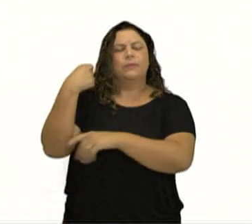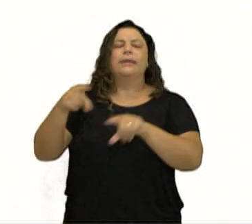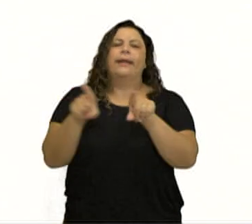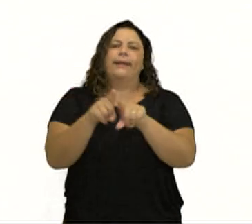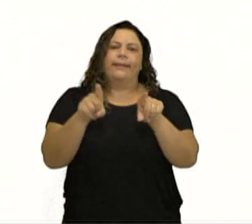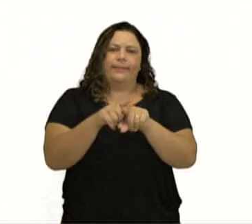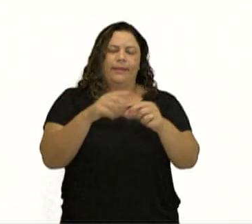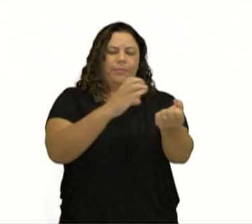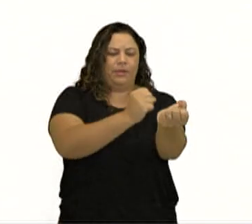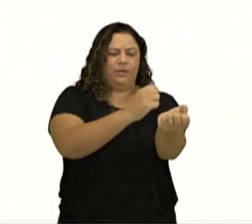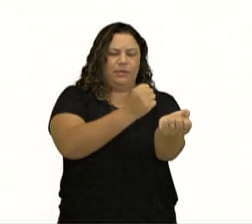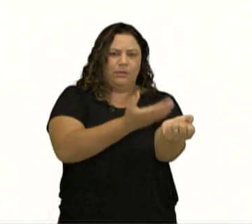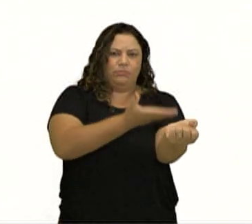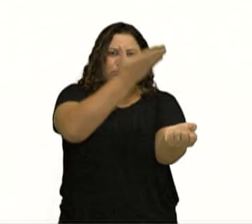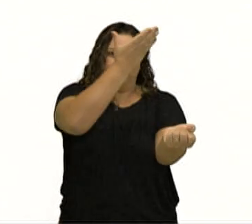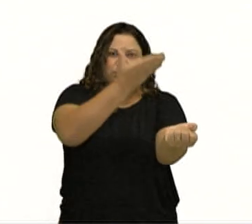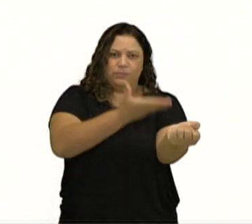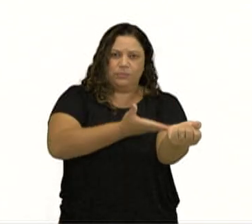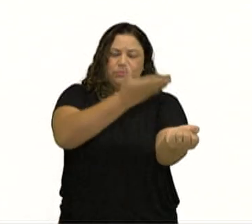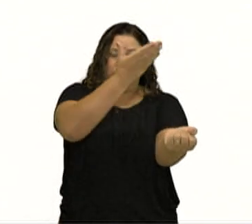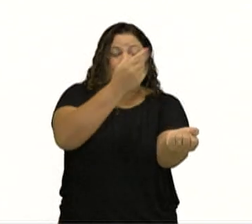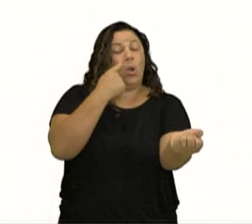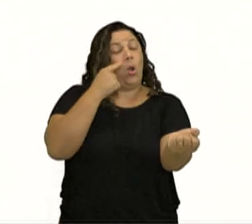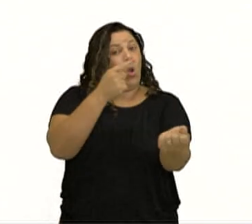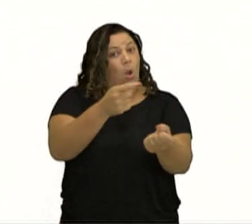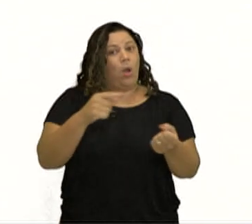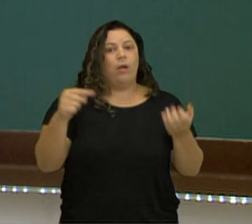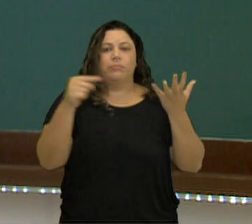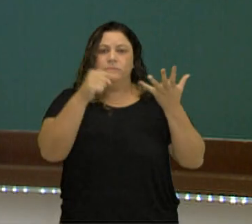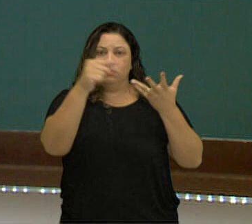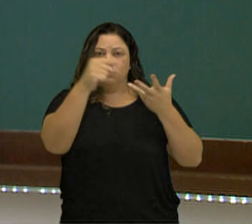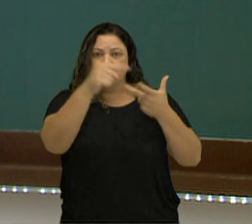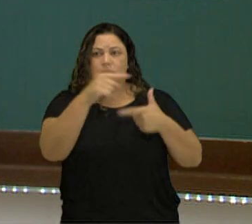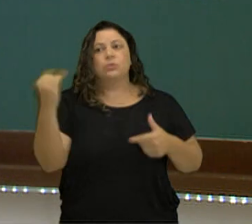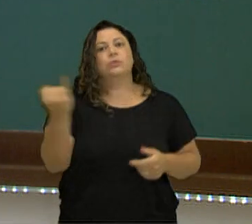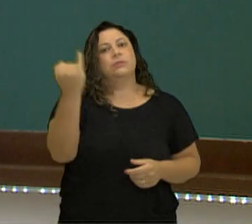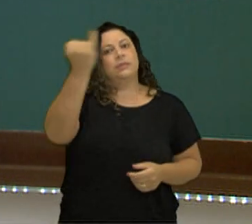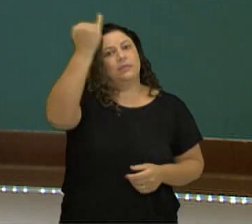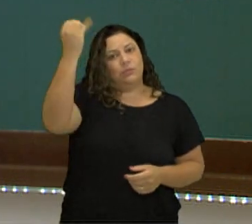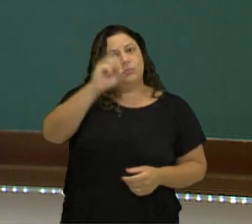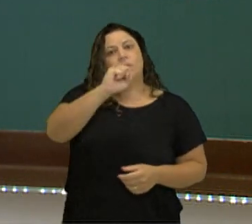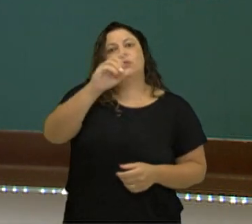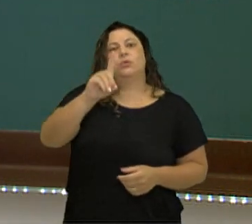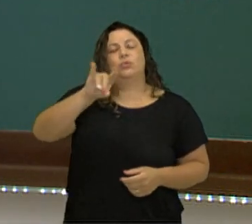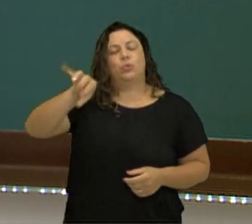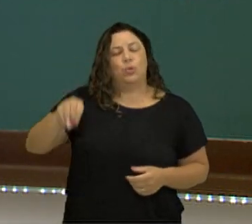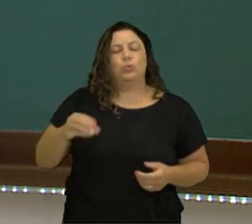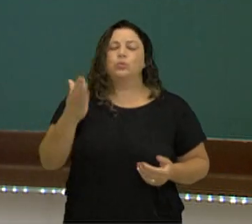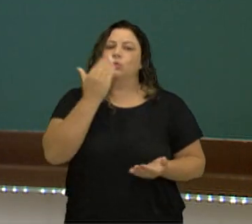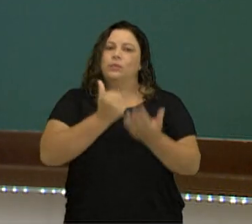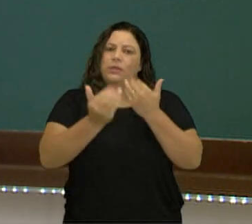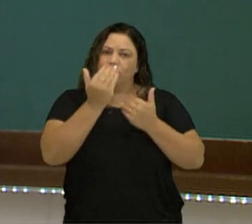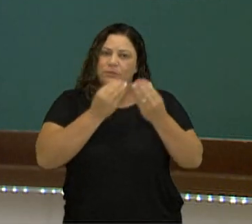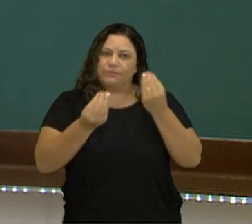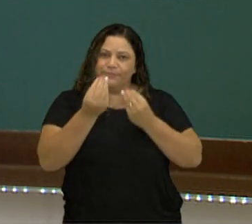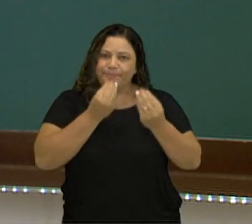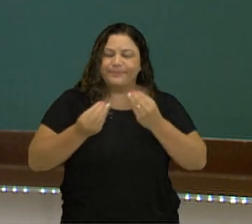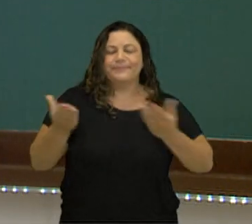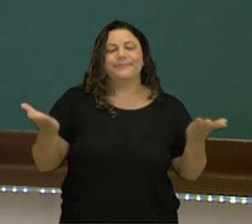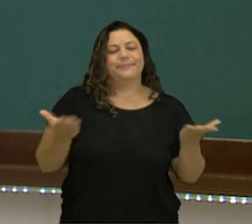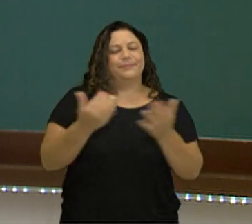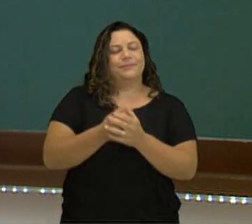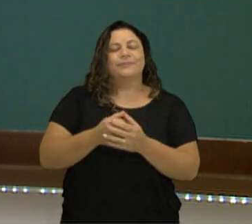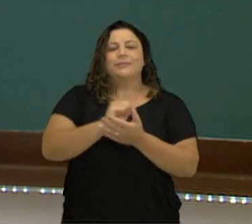da pressão arterial. Olha quanto é importante o sódio na nossa alimentação. Atividade 1 para